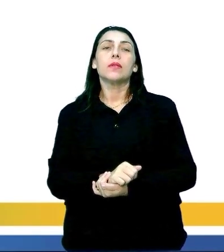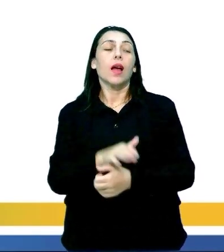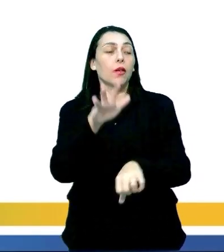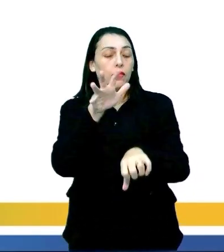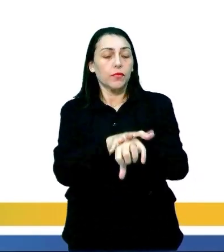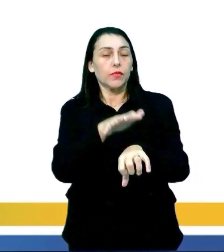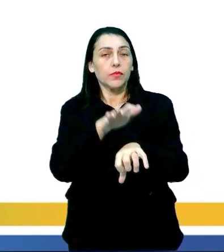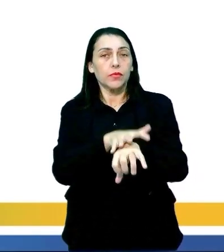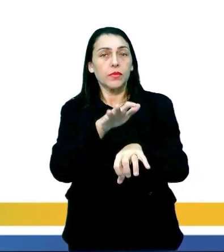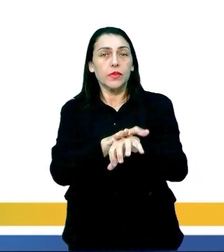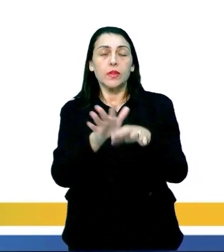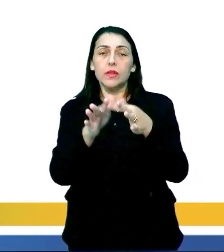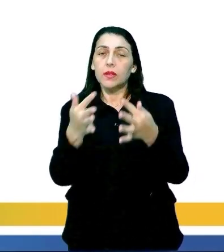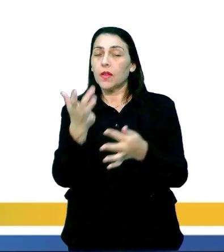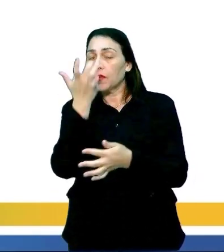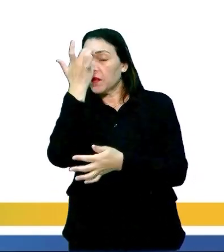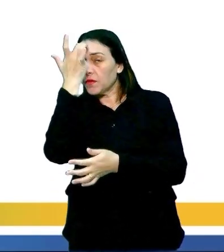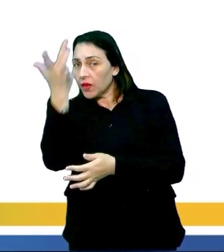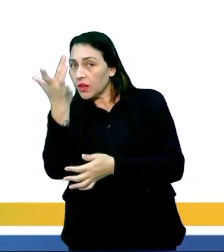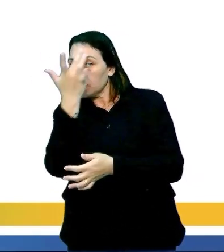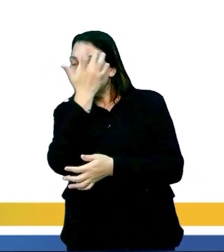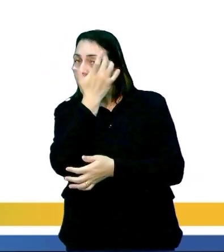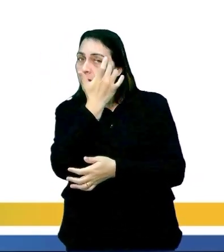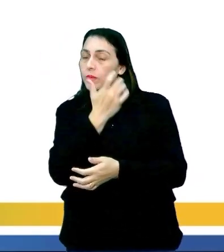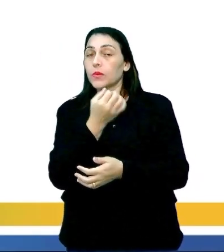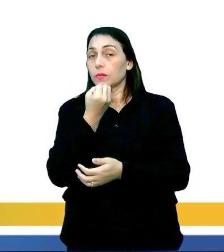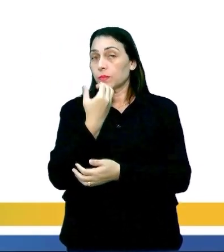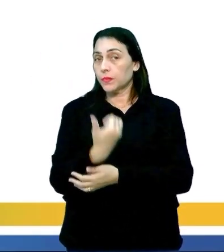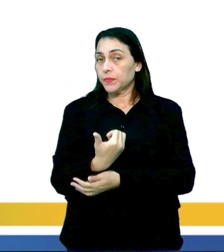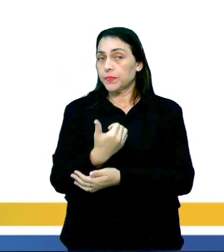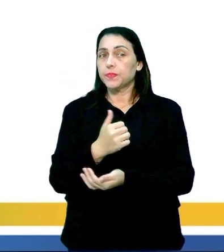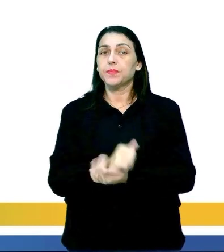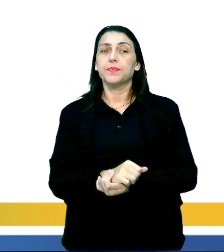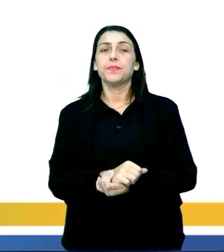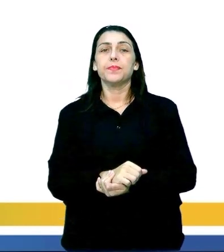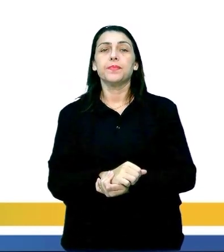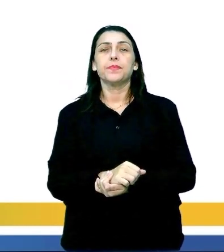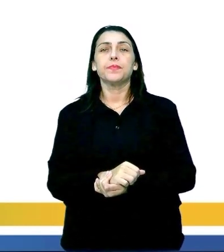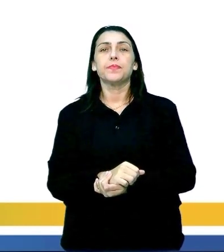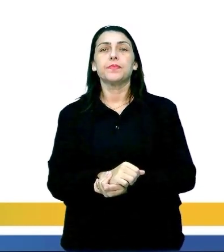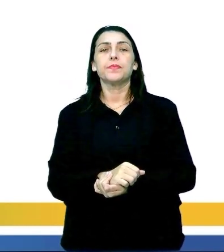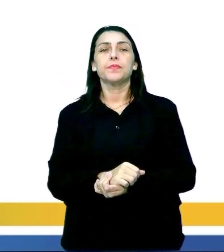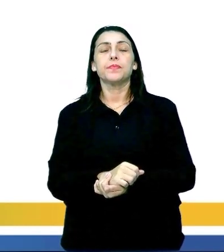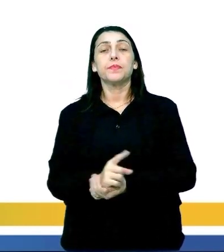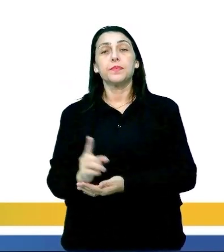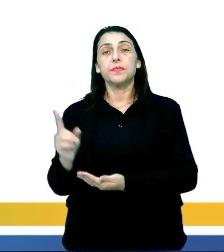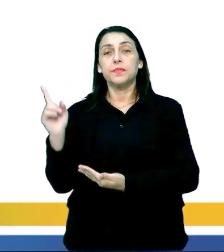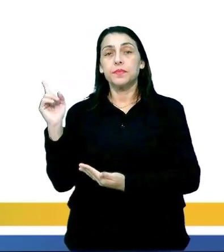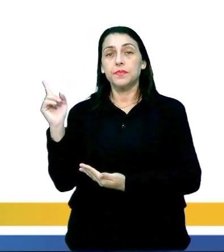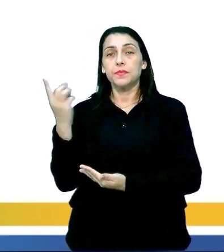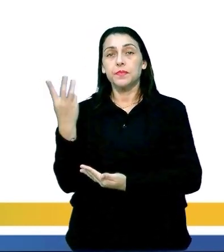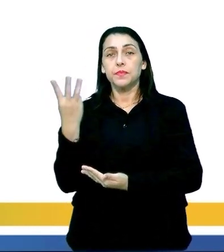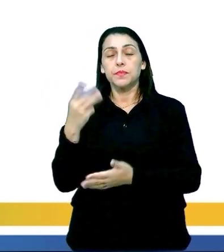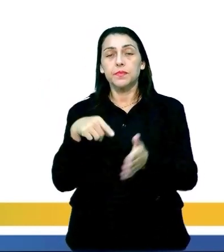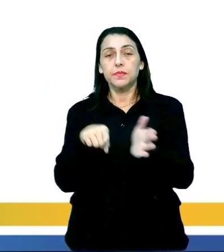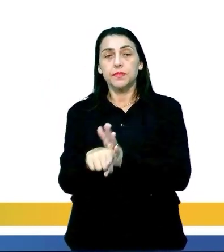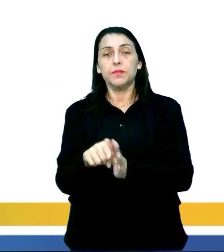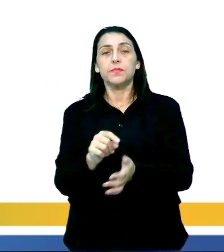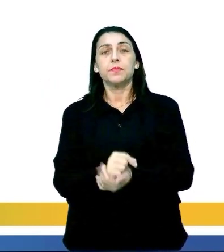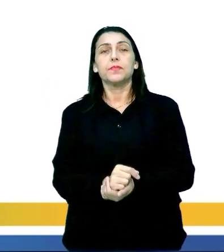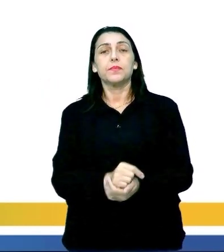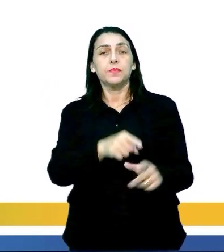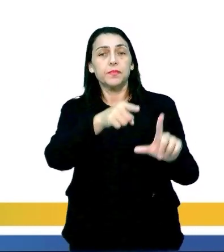simples, ela torna-se fácil. Tudo bem? Então vamos aqui a uma terceira questão.